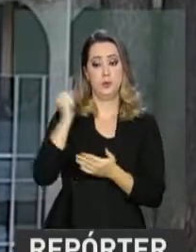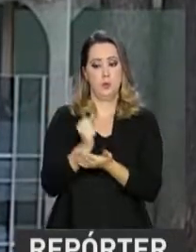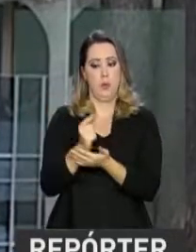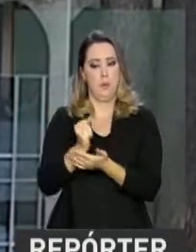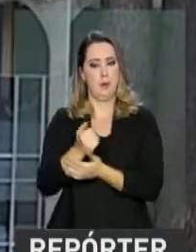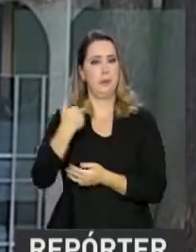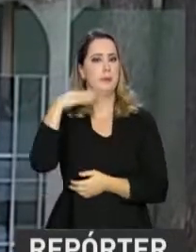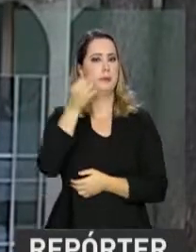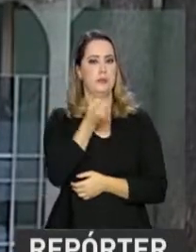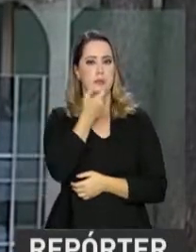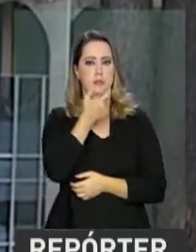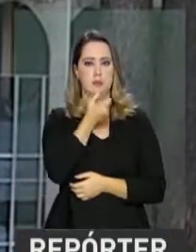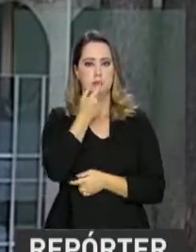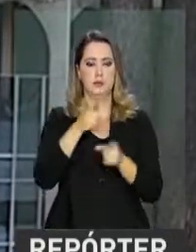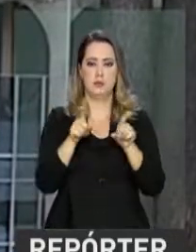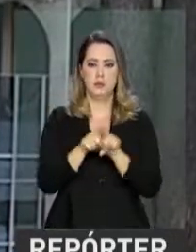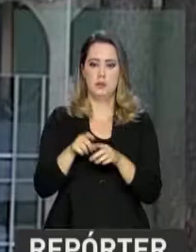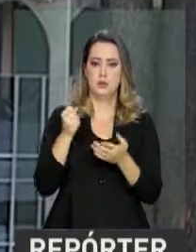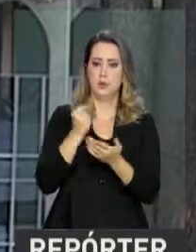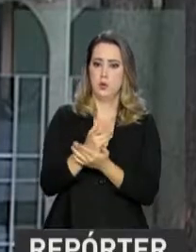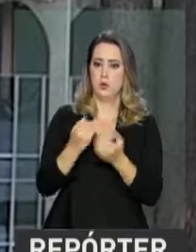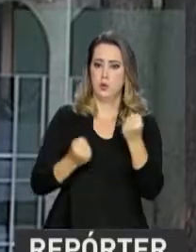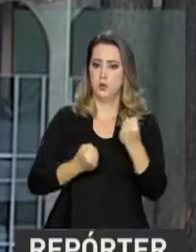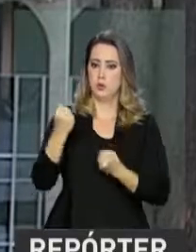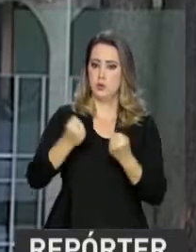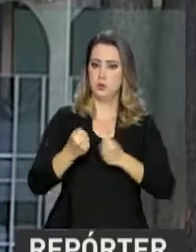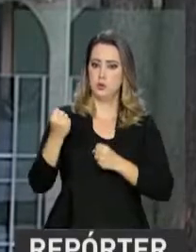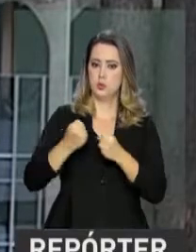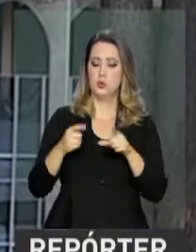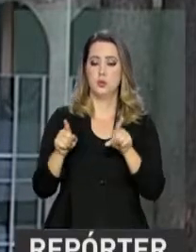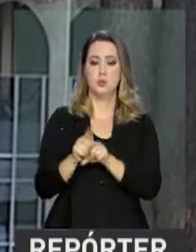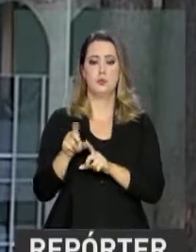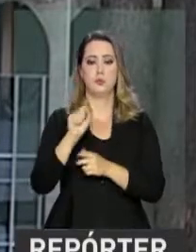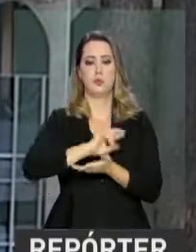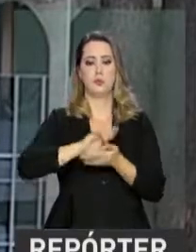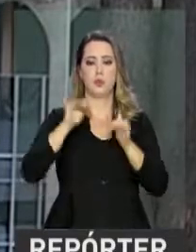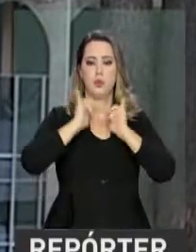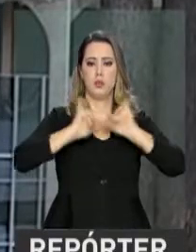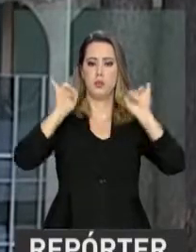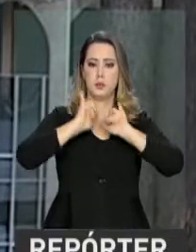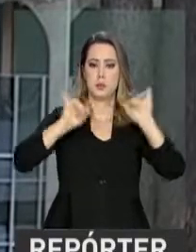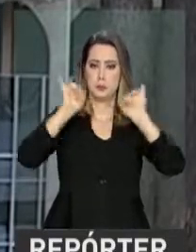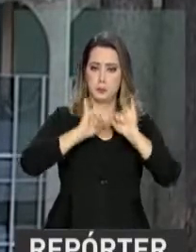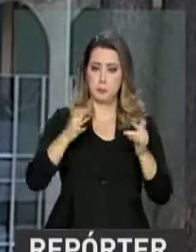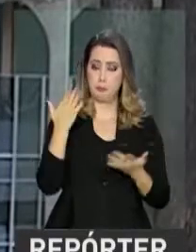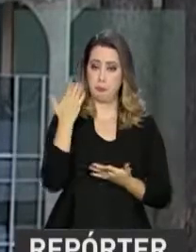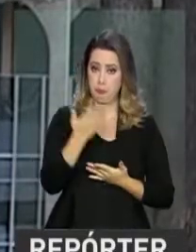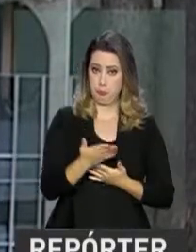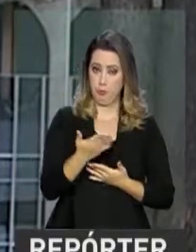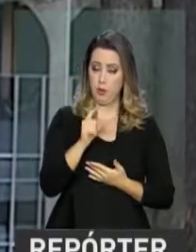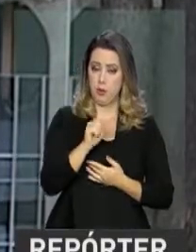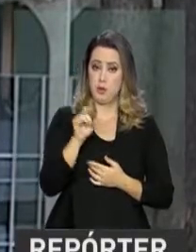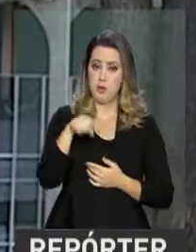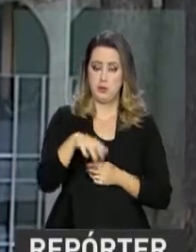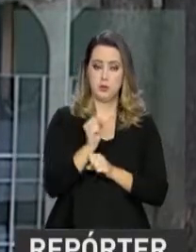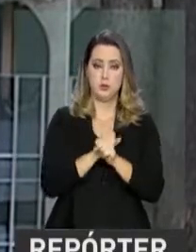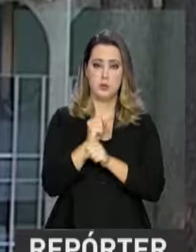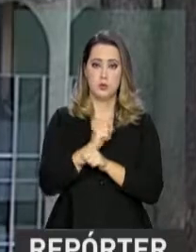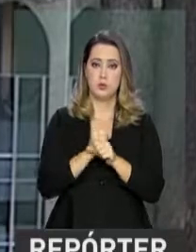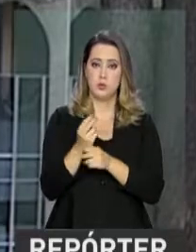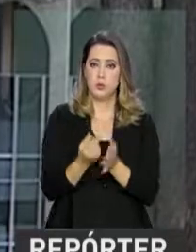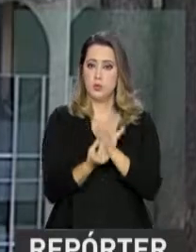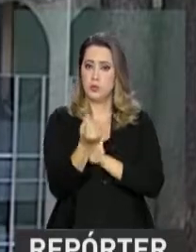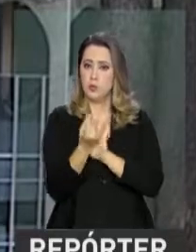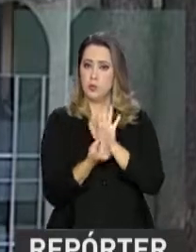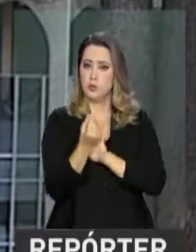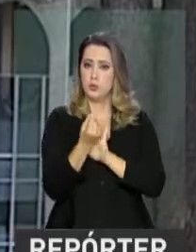medicamentos aquisição de veículos com fumacê e campanhas publicitárias só nesse ano o orçamento da vigilância em